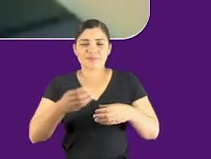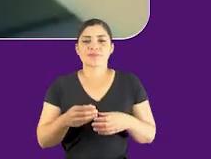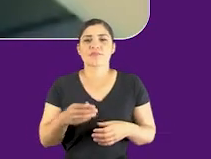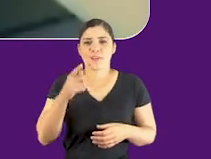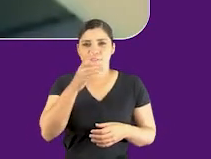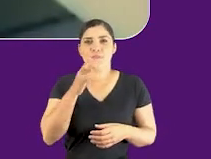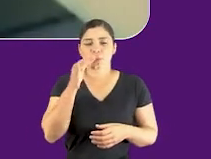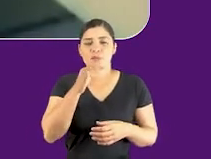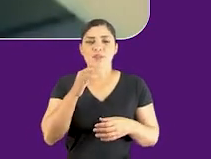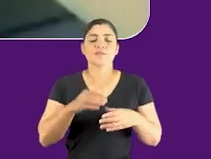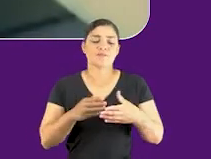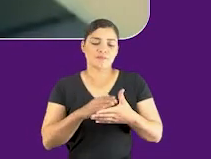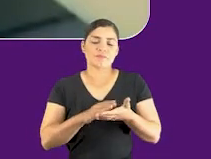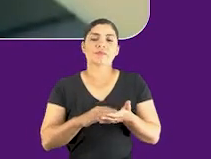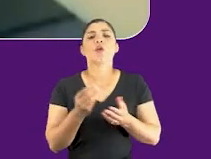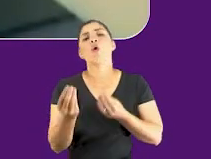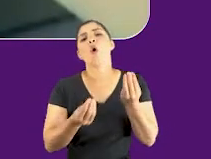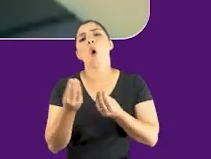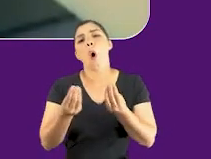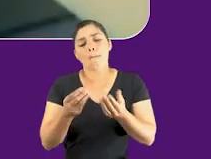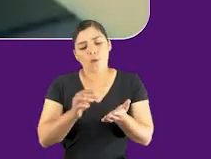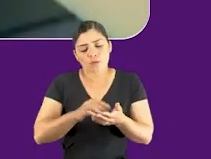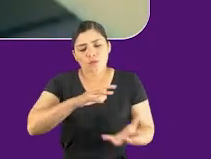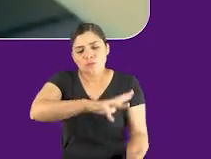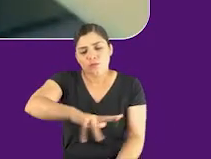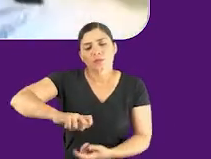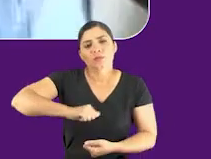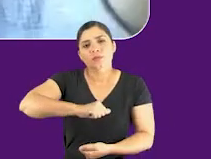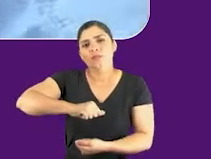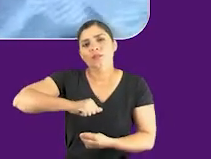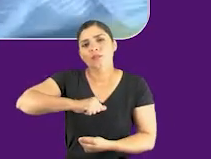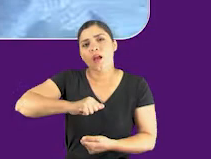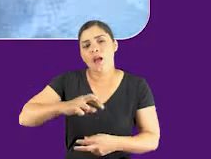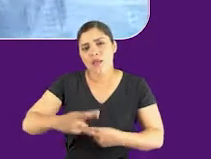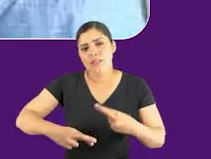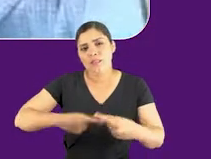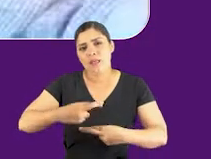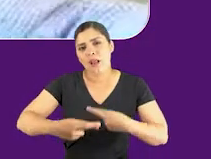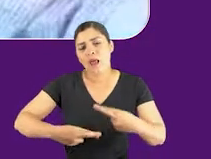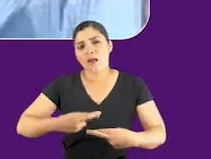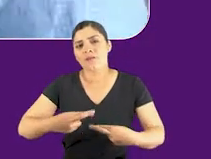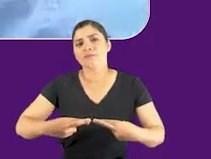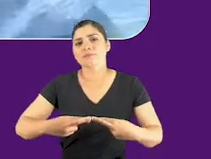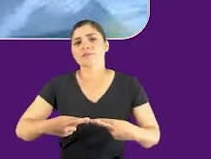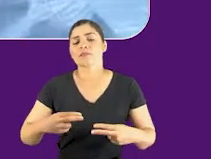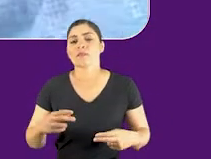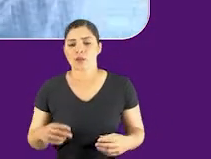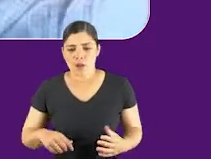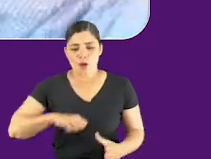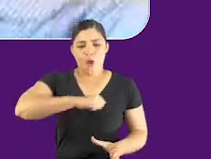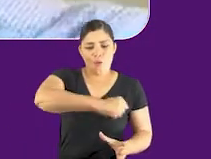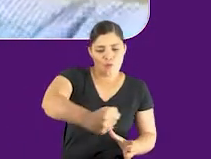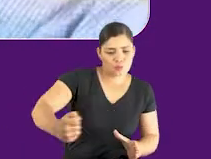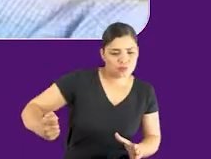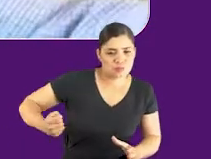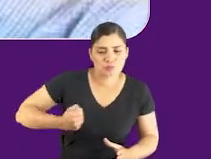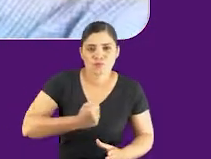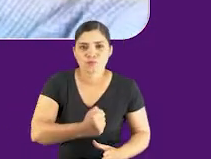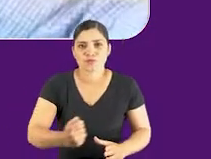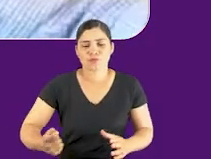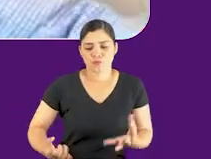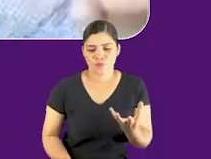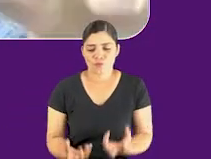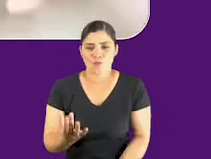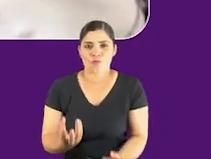as fazendas de cacau fossem mais sustentável então a Caldeira de todo aquecimento eles